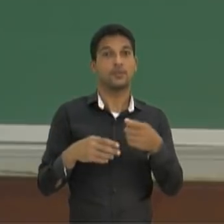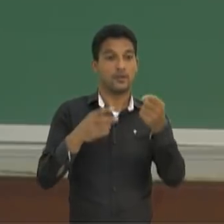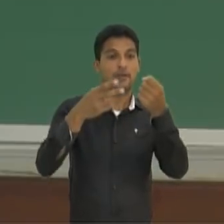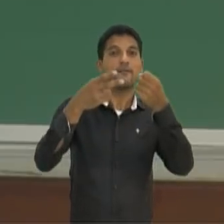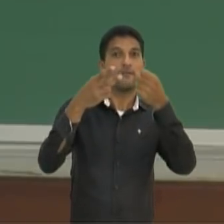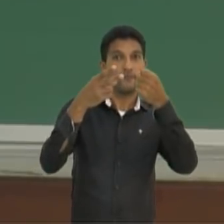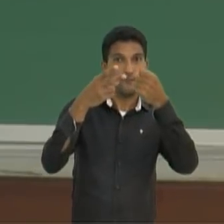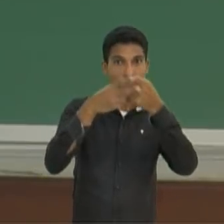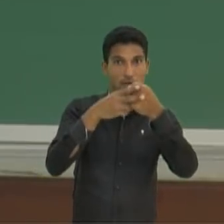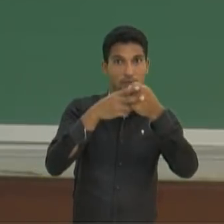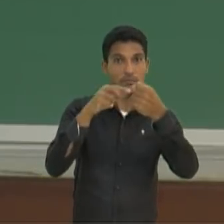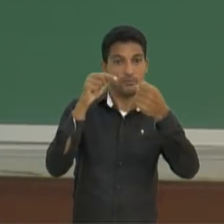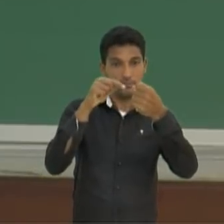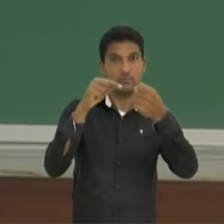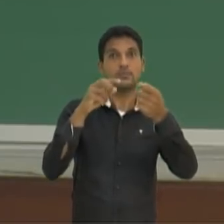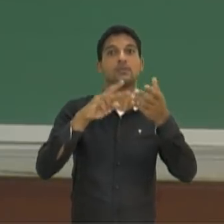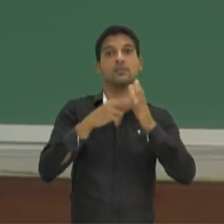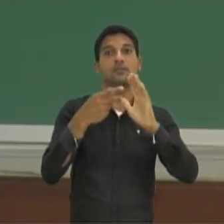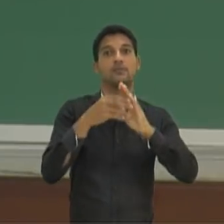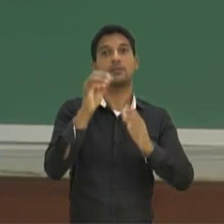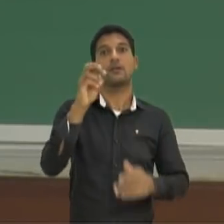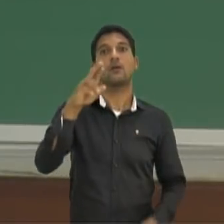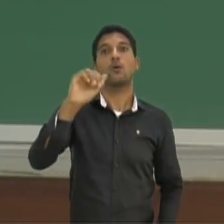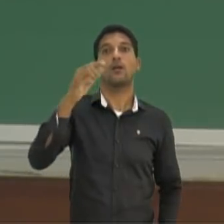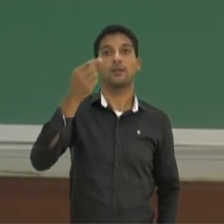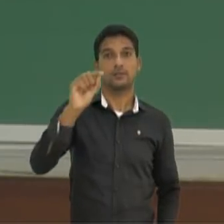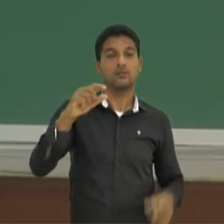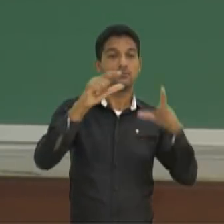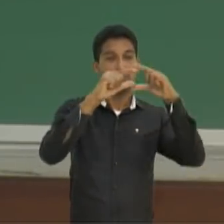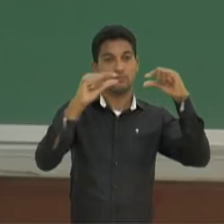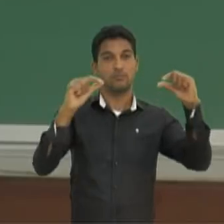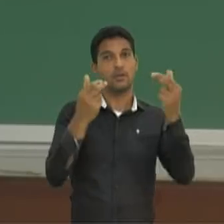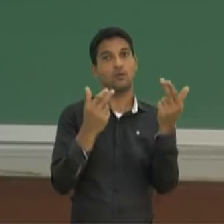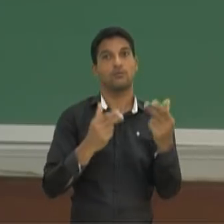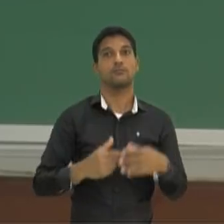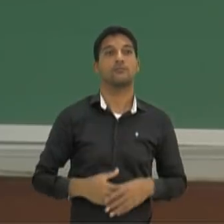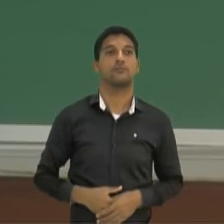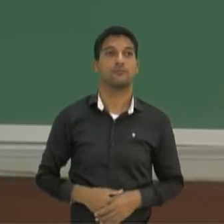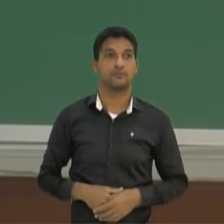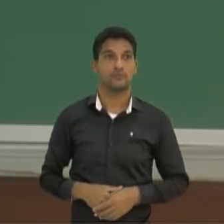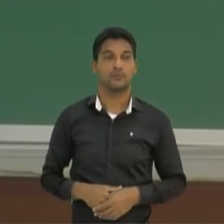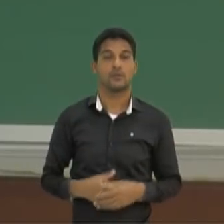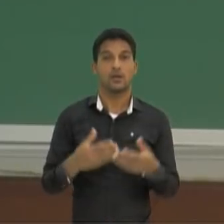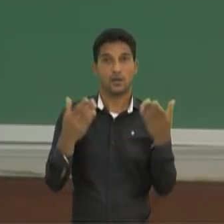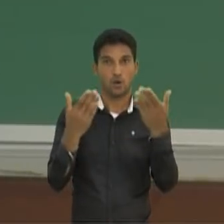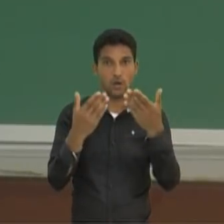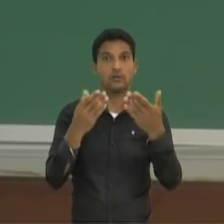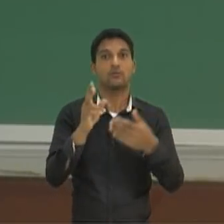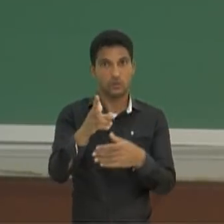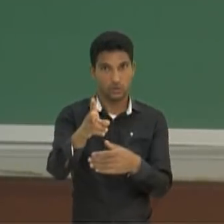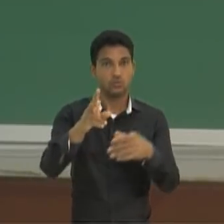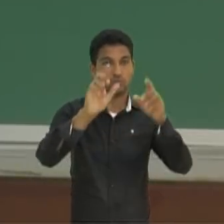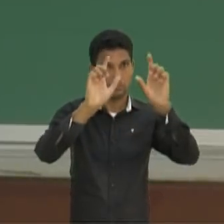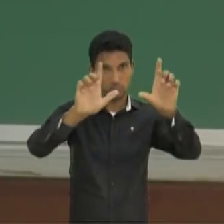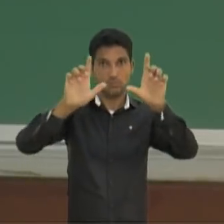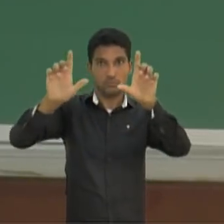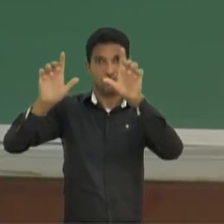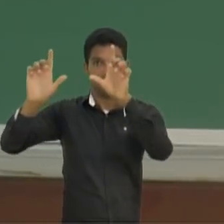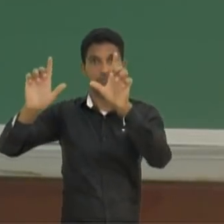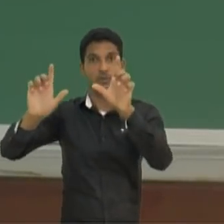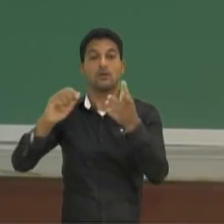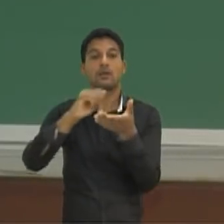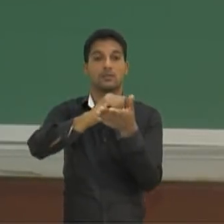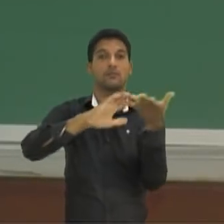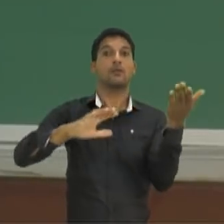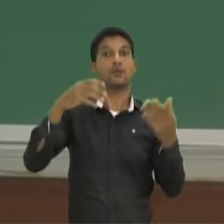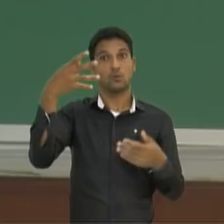é igual a oração. Vamos retomar aqui agora novamente a tirinha e para fazer o exercício 4 e o